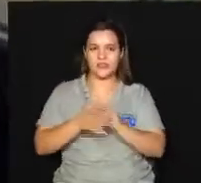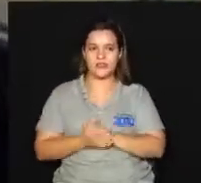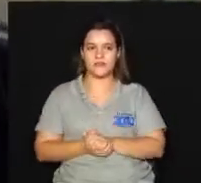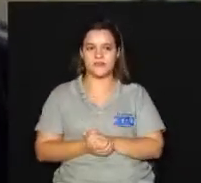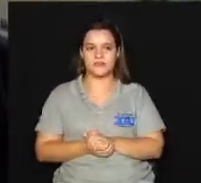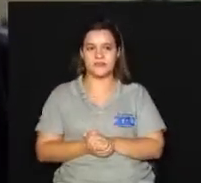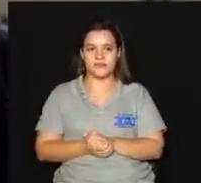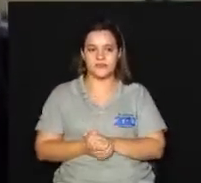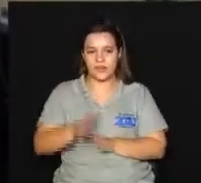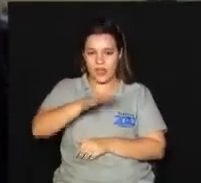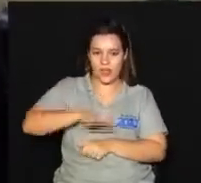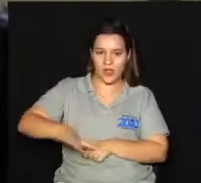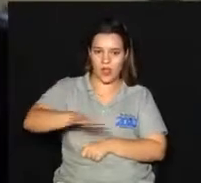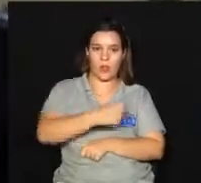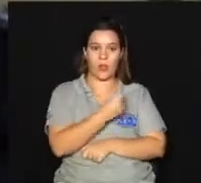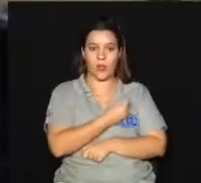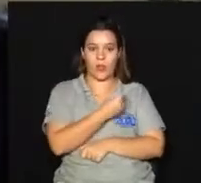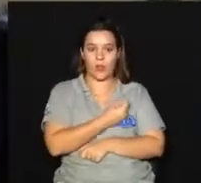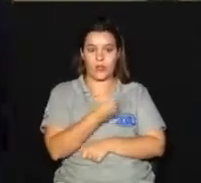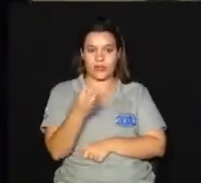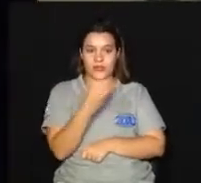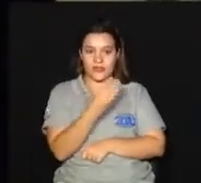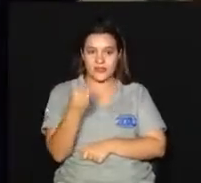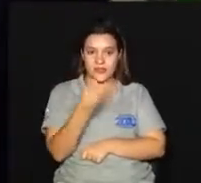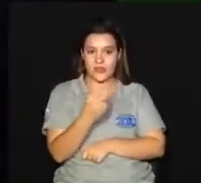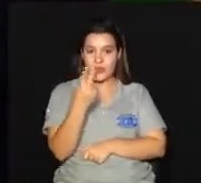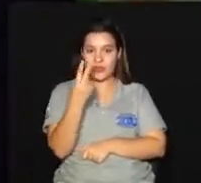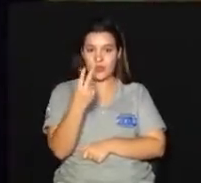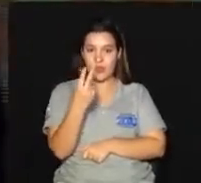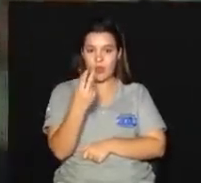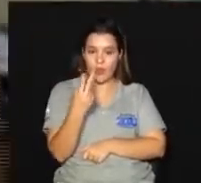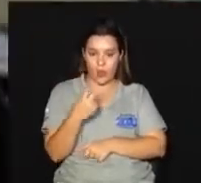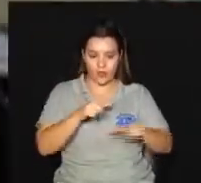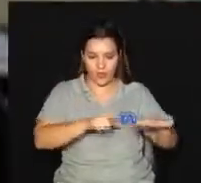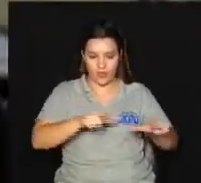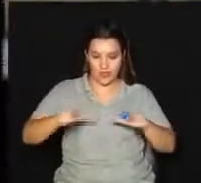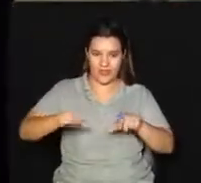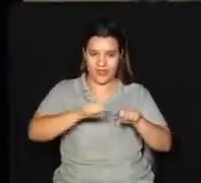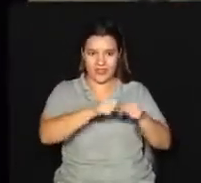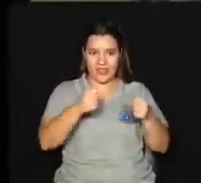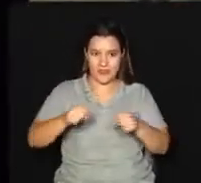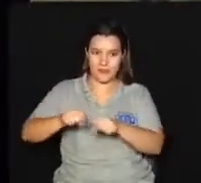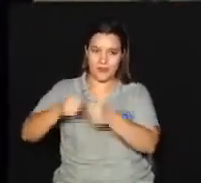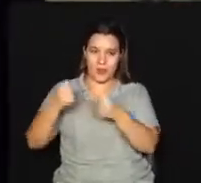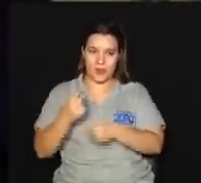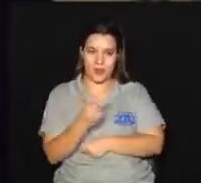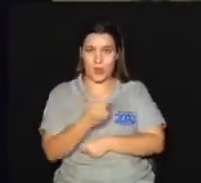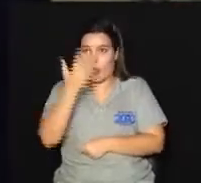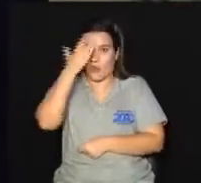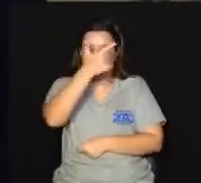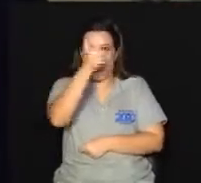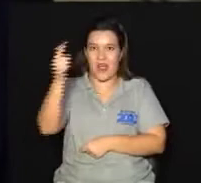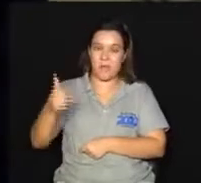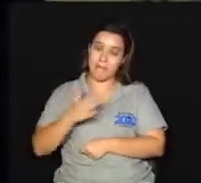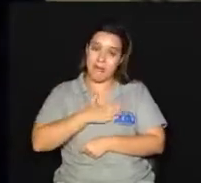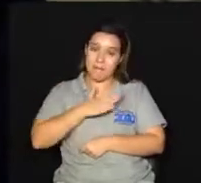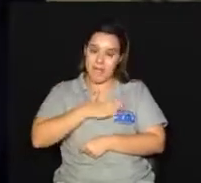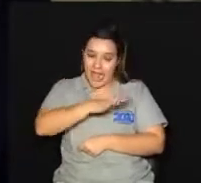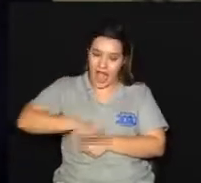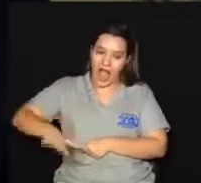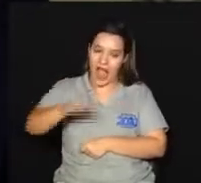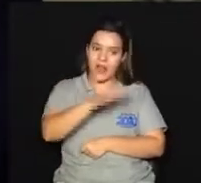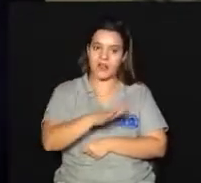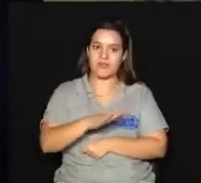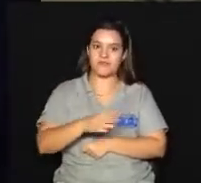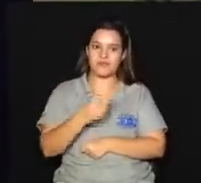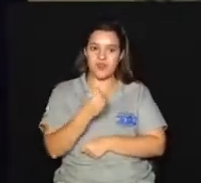Na 33ª Zona Eleitoral foram só 2 urnas trocadas. Não posso dizer da cidade inteira, que eu não sei as outras zonas.